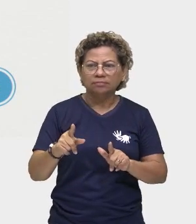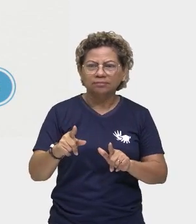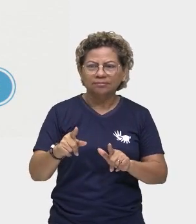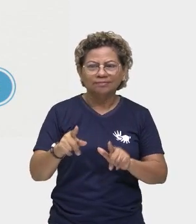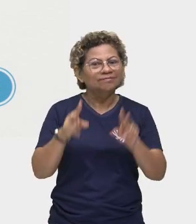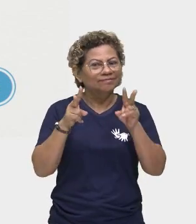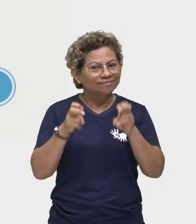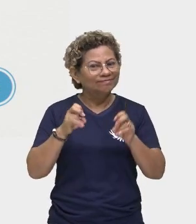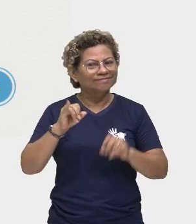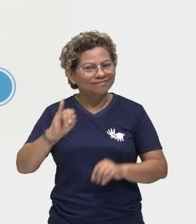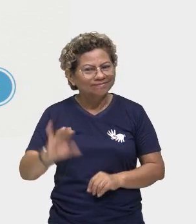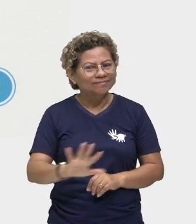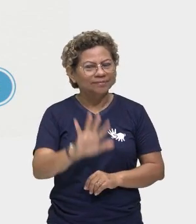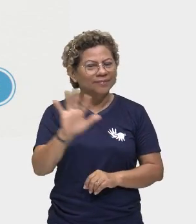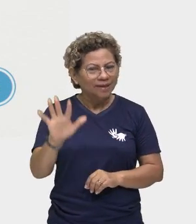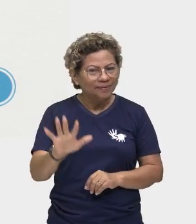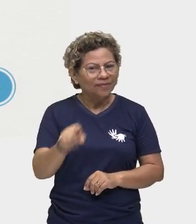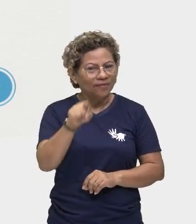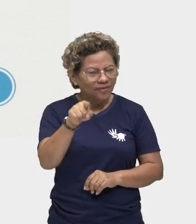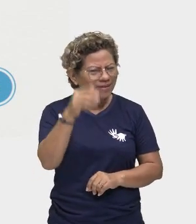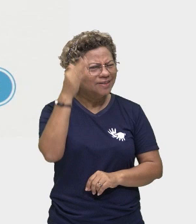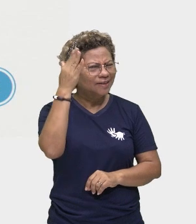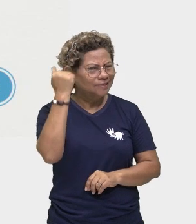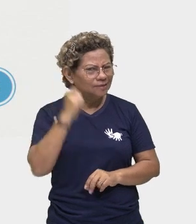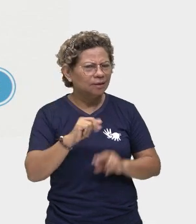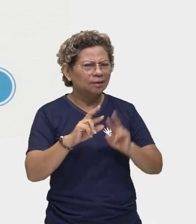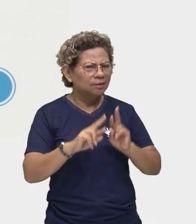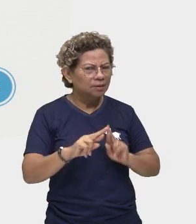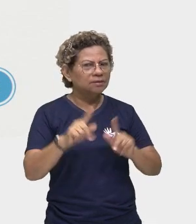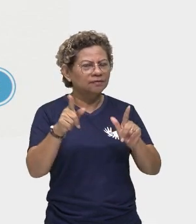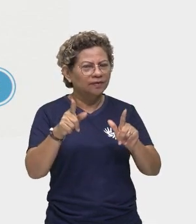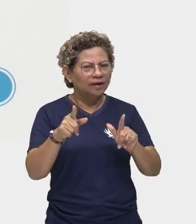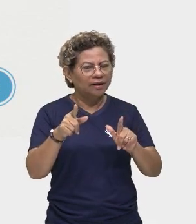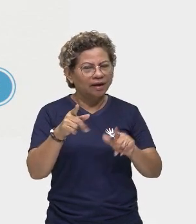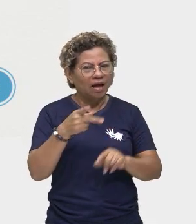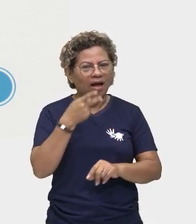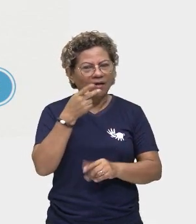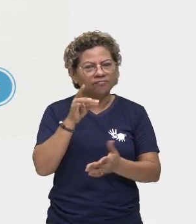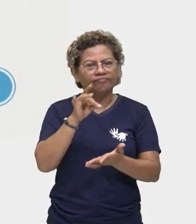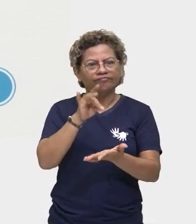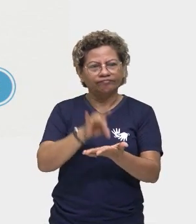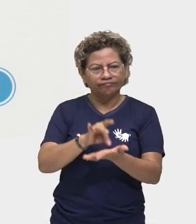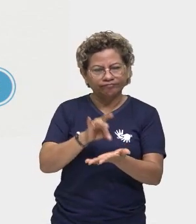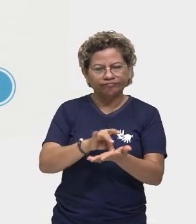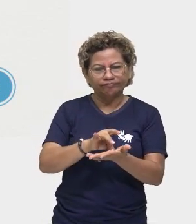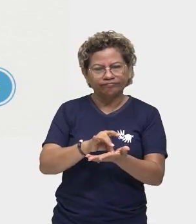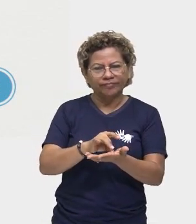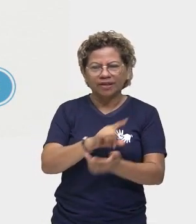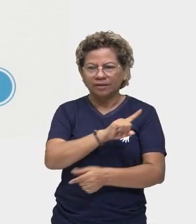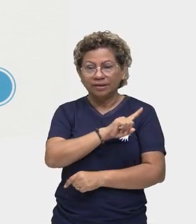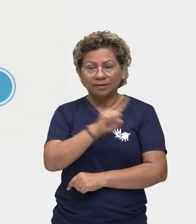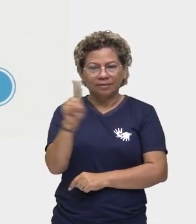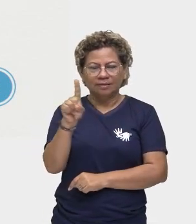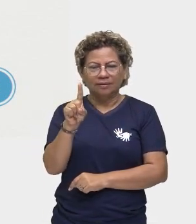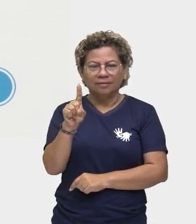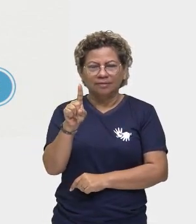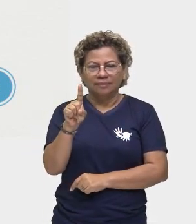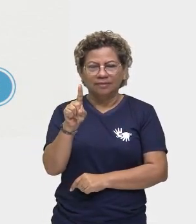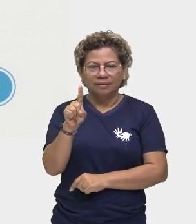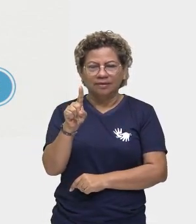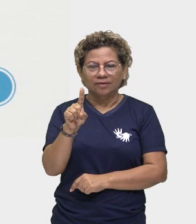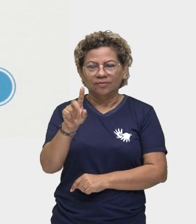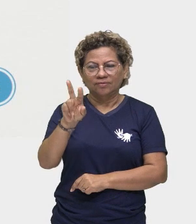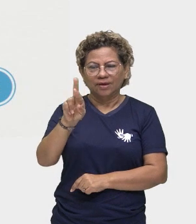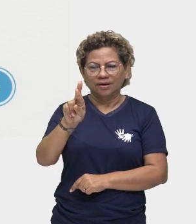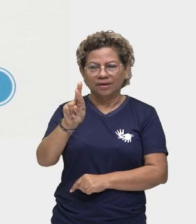ele não é... Por aí, né, você já tira aqui, observa que o nosso polígono não é regular. Por